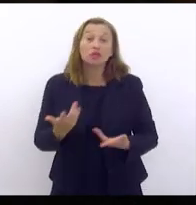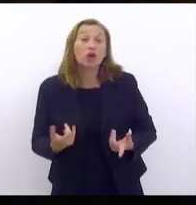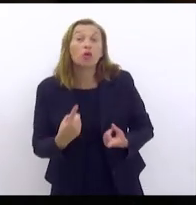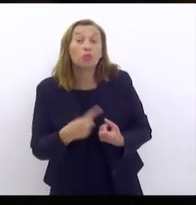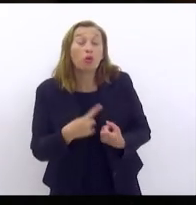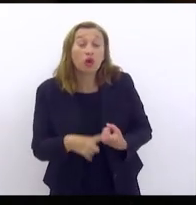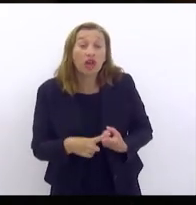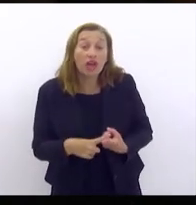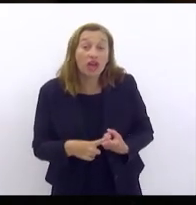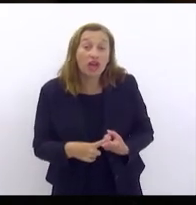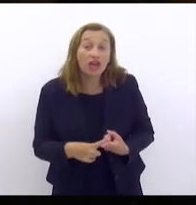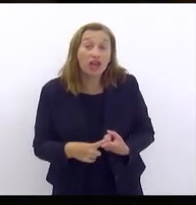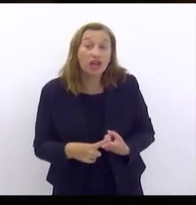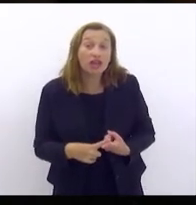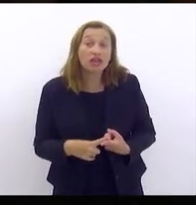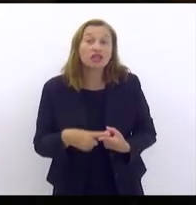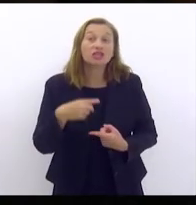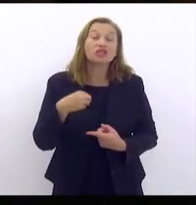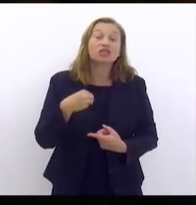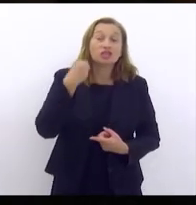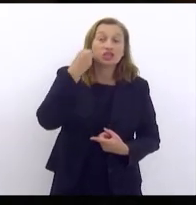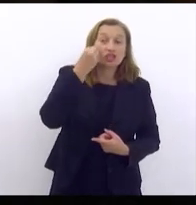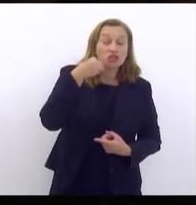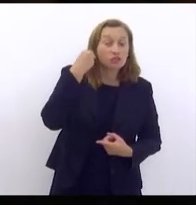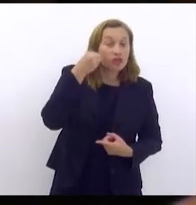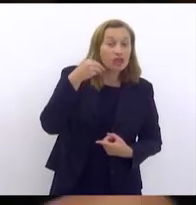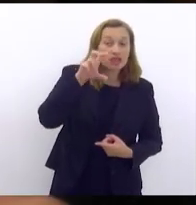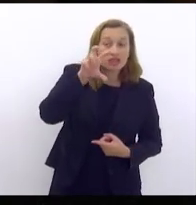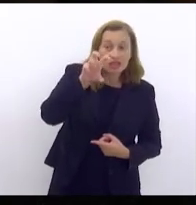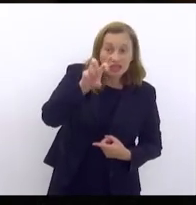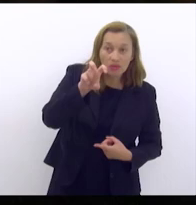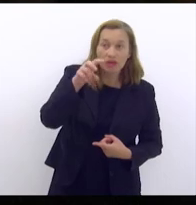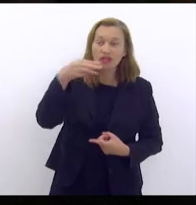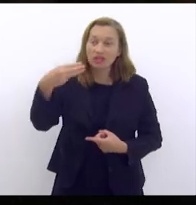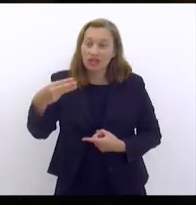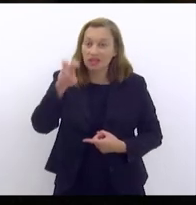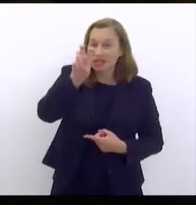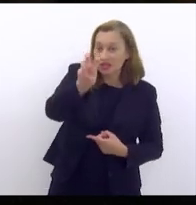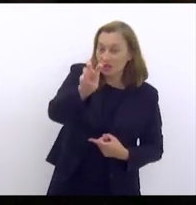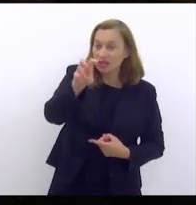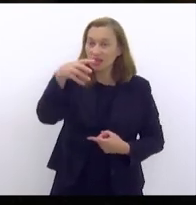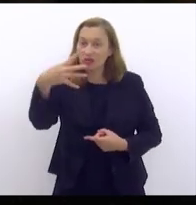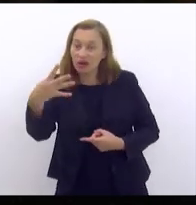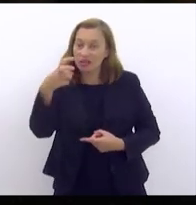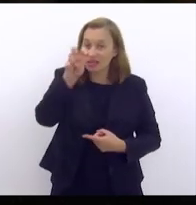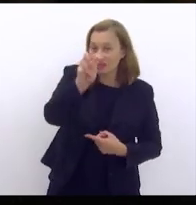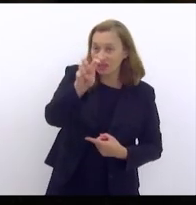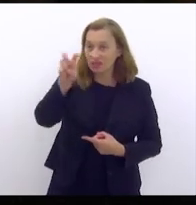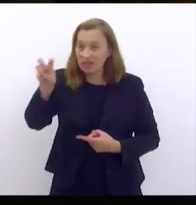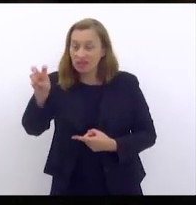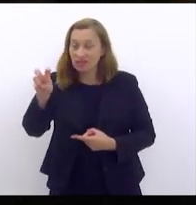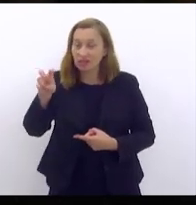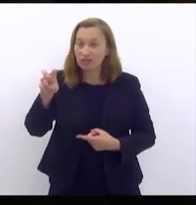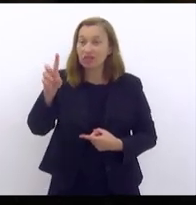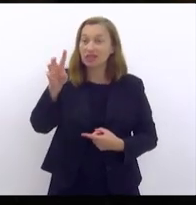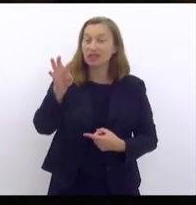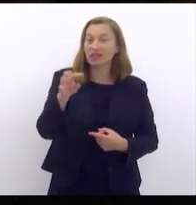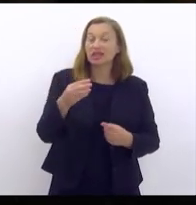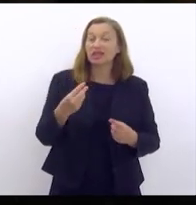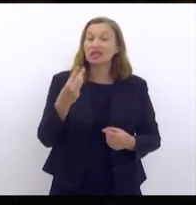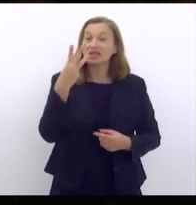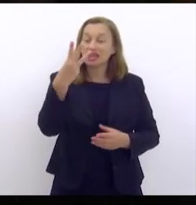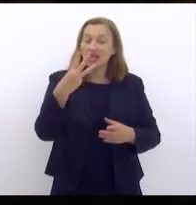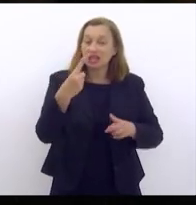Porque eu vivi 53, 54, 55. Tricampeonato do Flamengo.